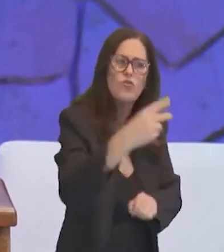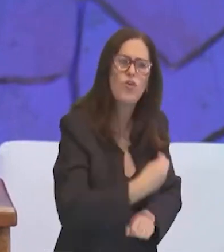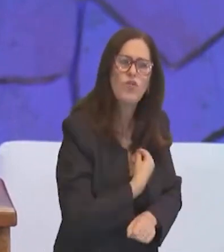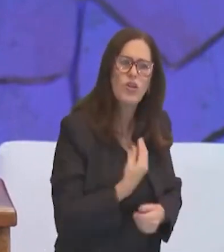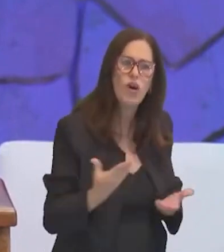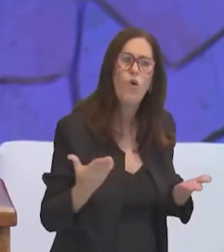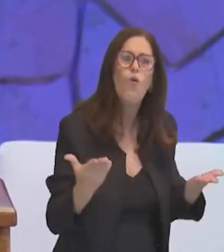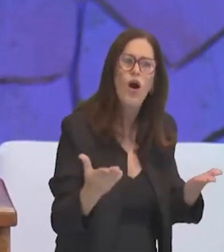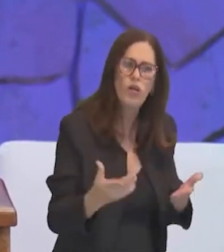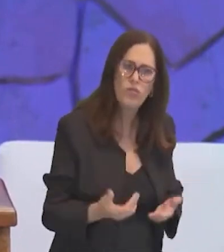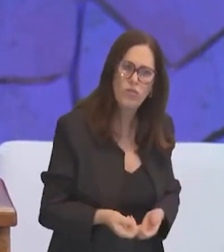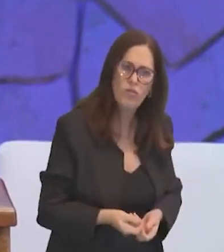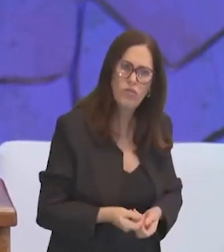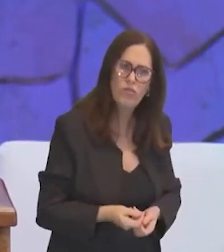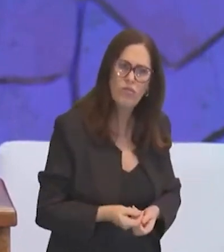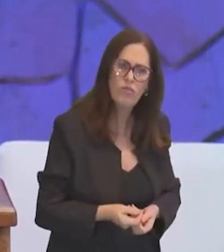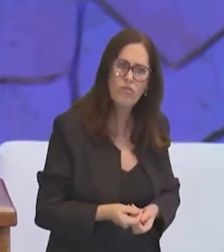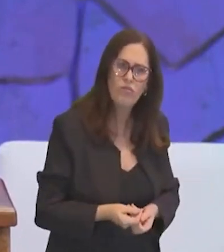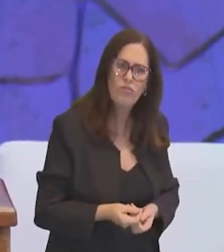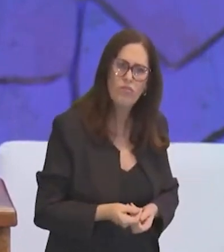ainda não conhece o Egito?